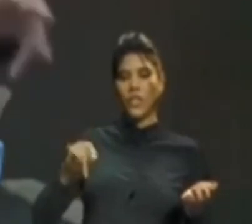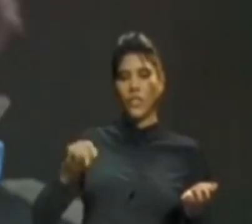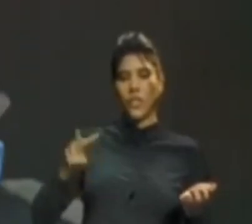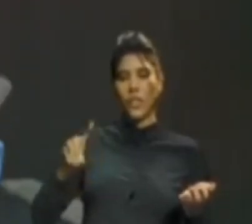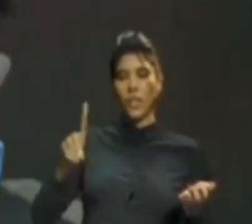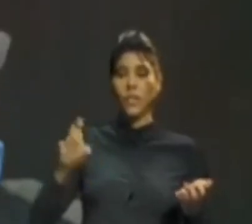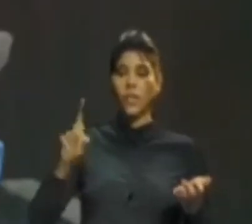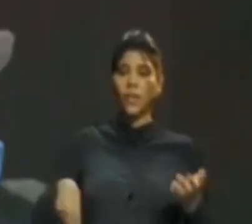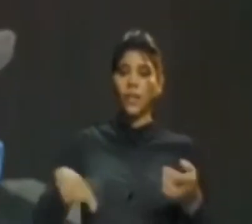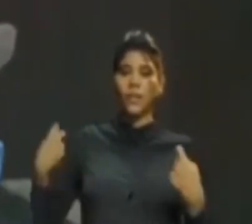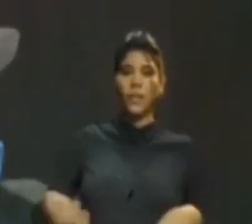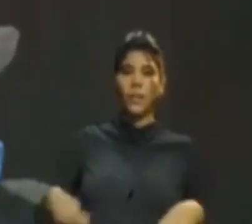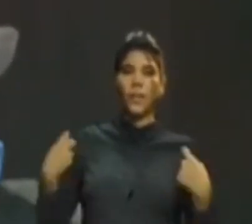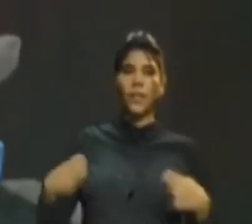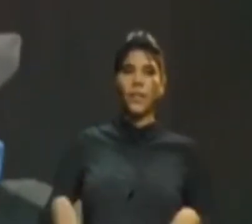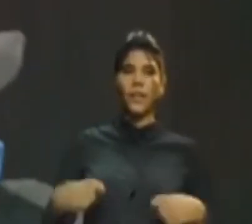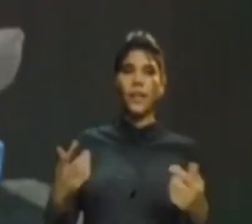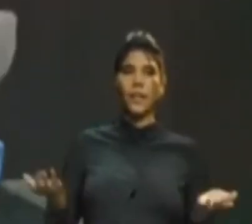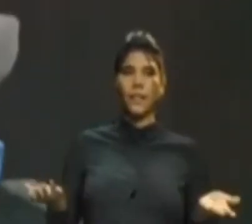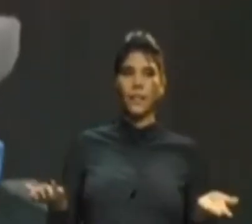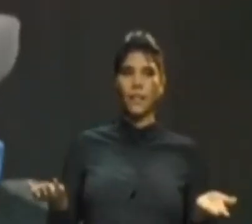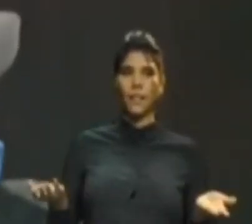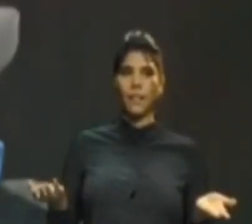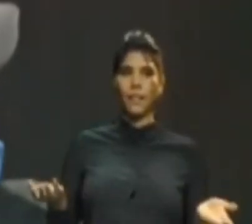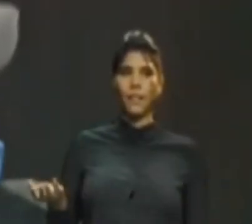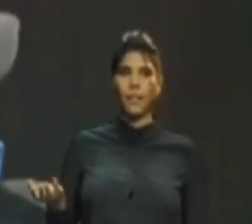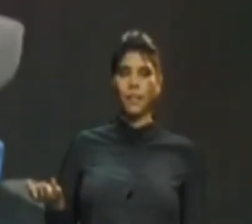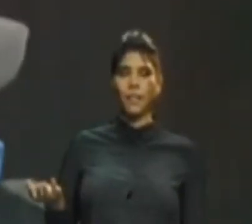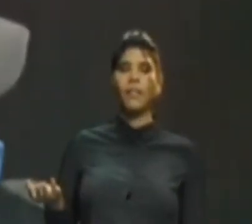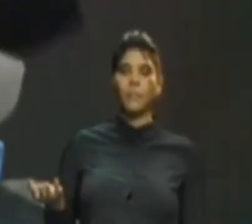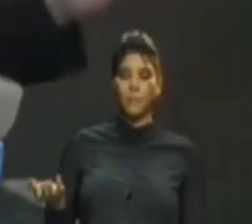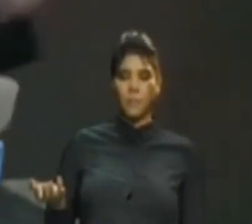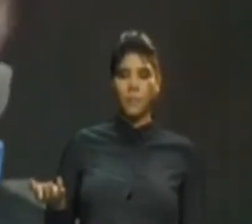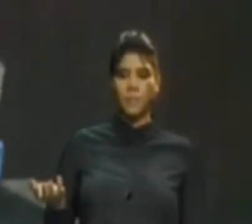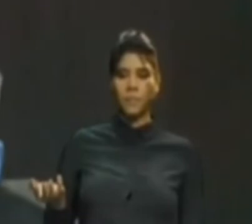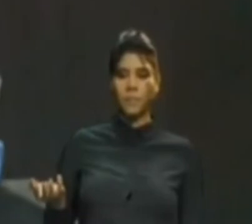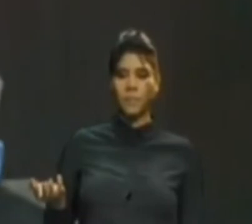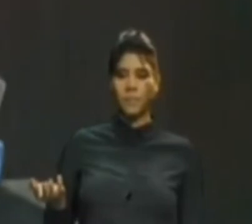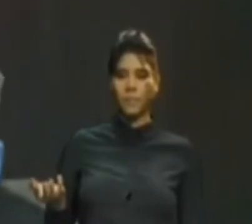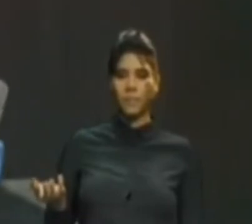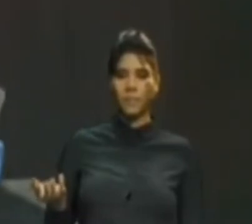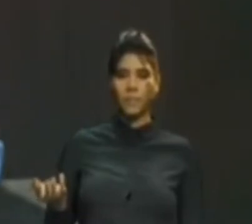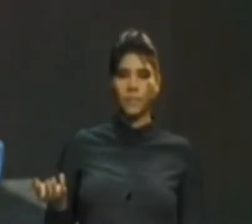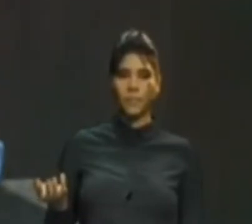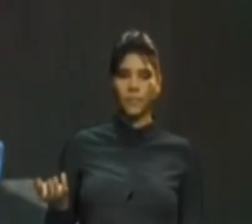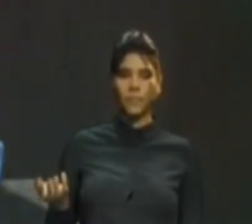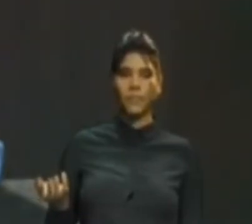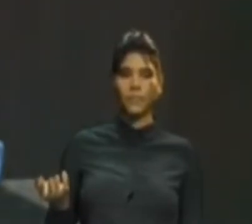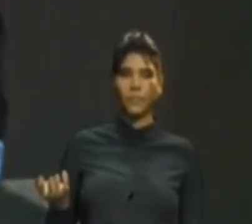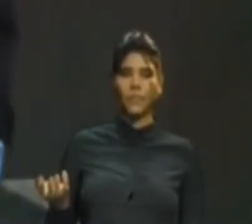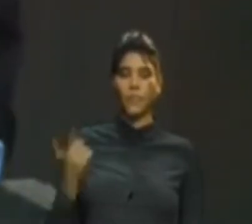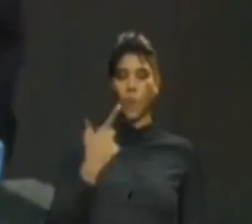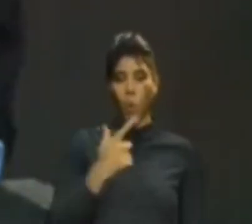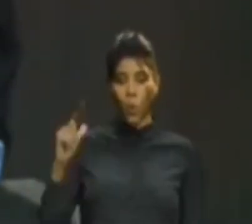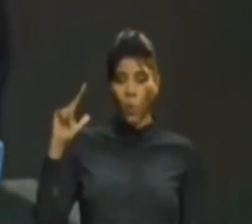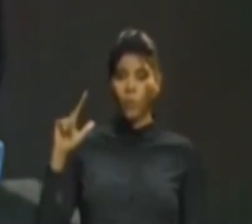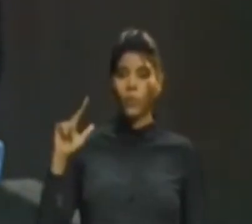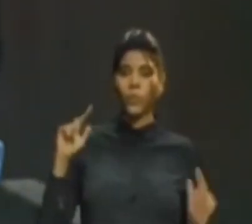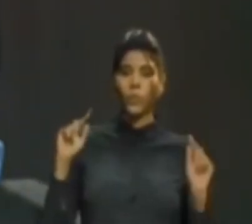em razão dos aumentos dos planos em outra e outra vertente